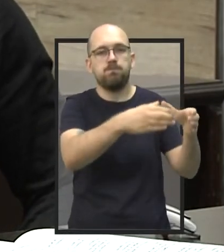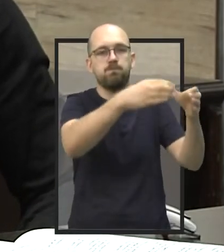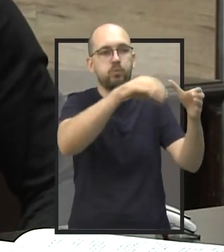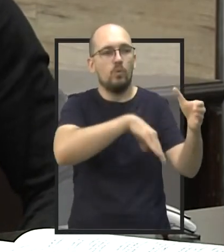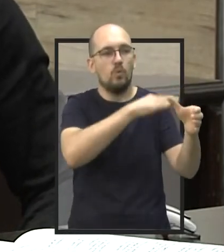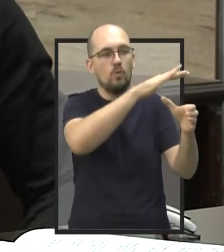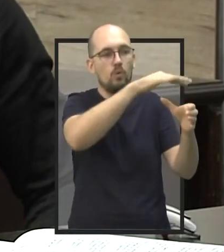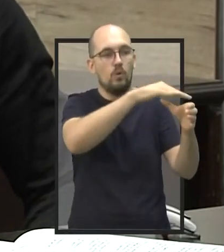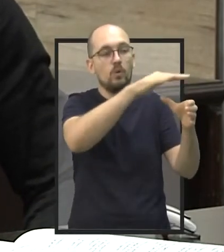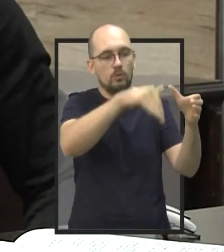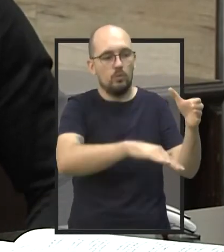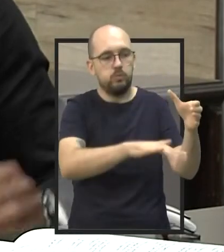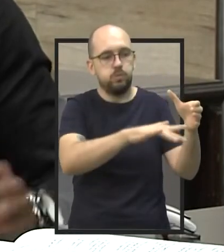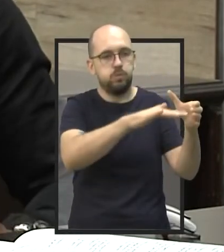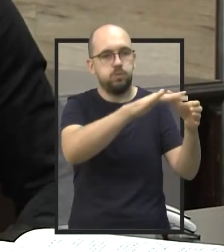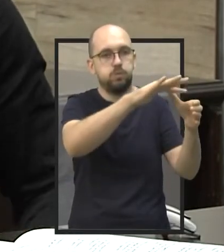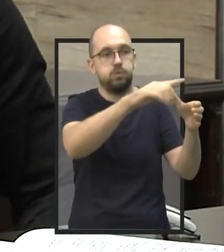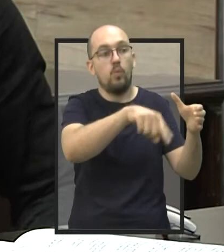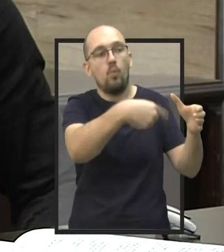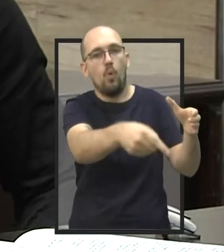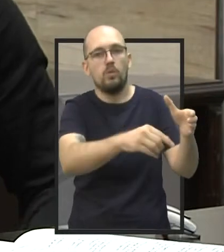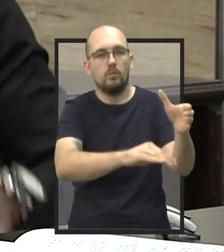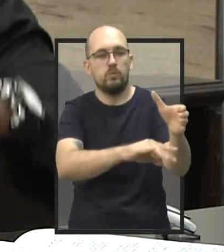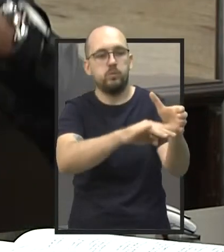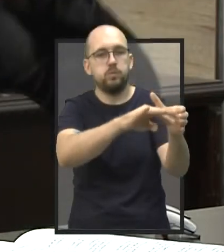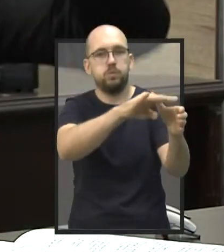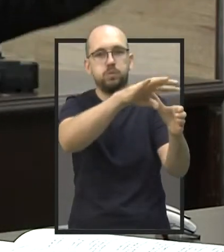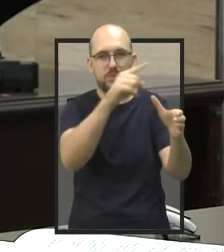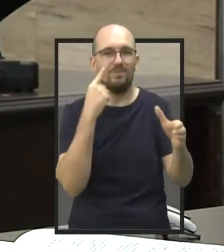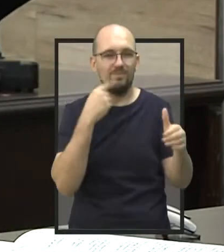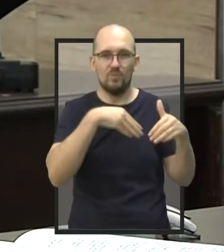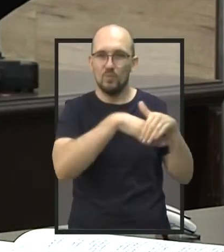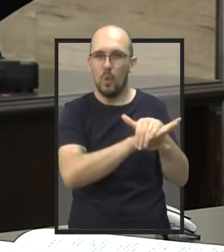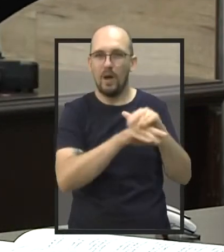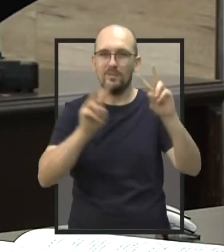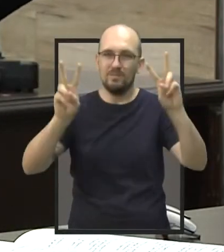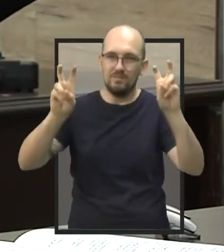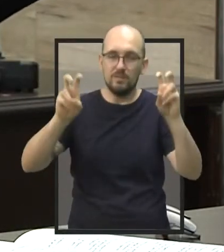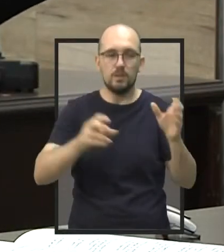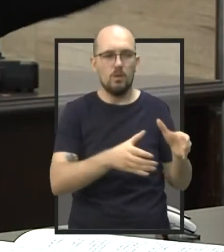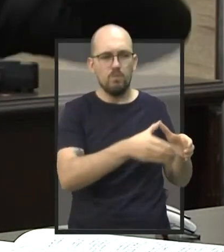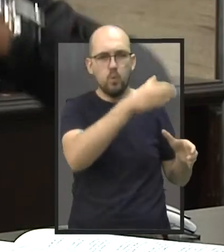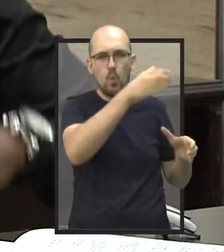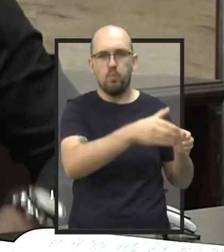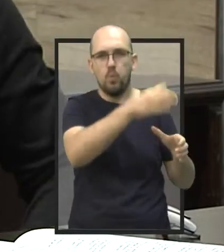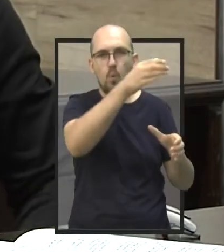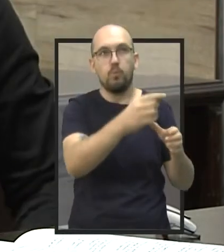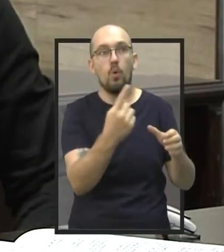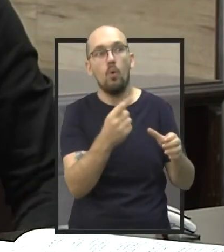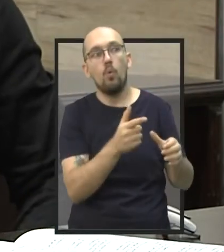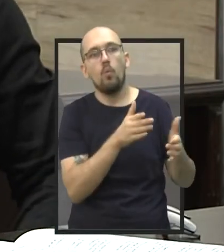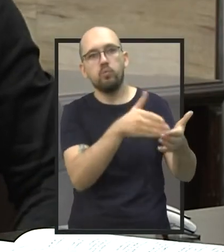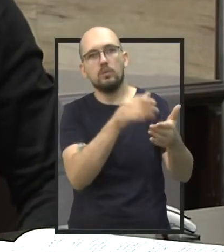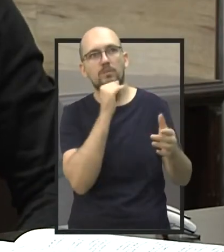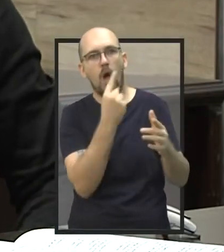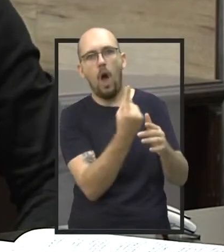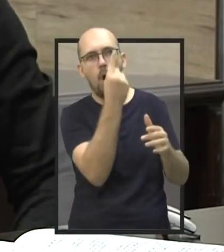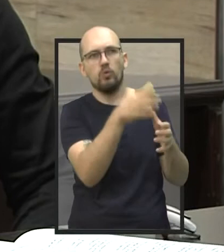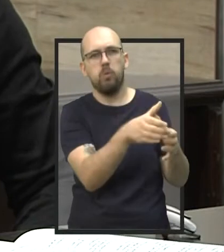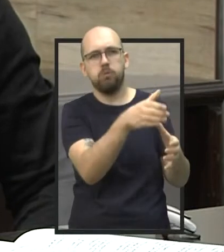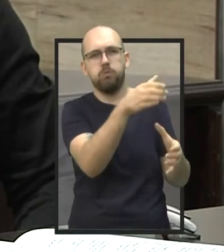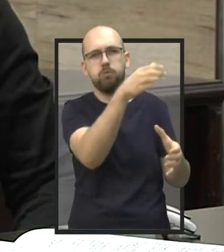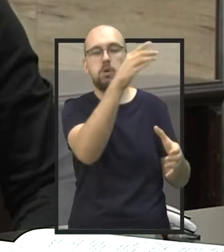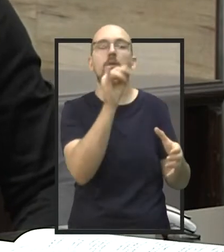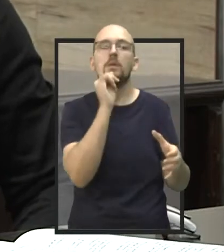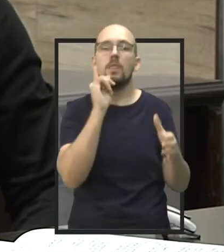sem poder usar, só a bomba só. Depois, na hora de tirar, um espaço que você levantaria um tanque um pouco mais alto, que caberia um caminhão, você abriria